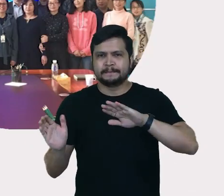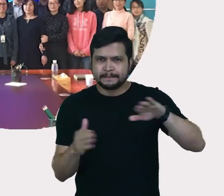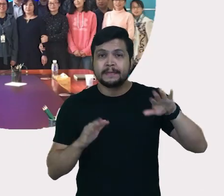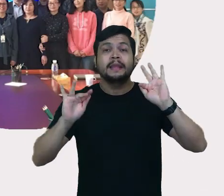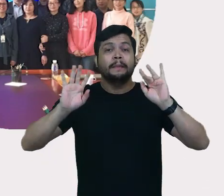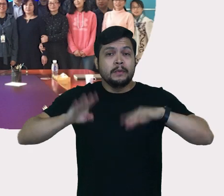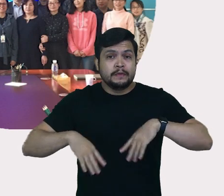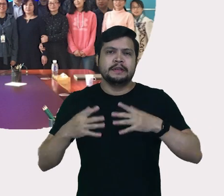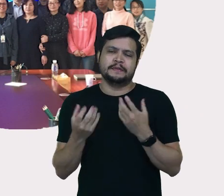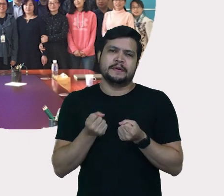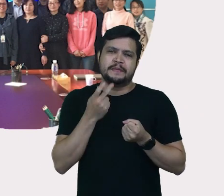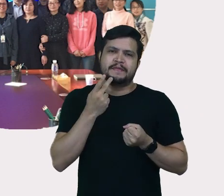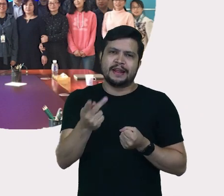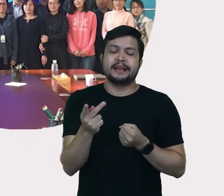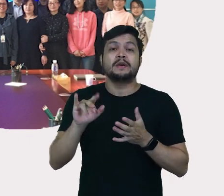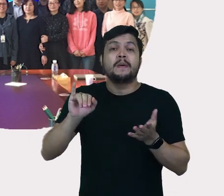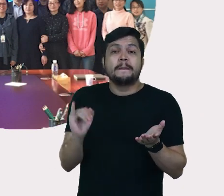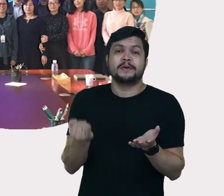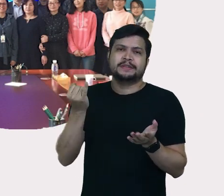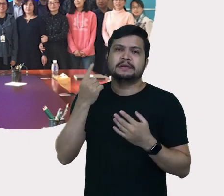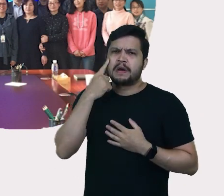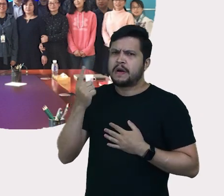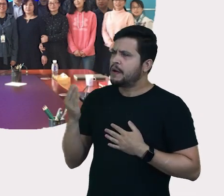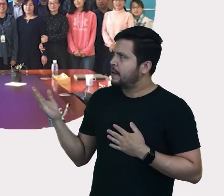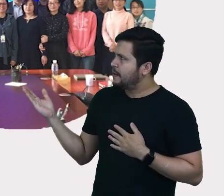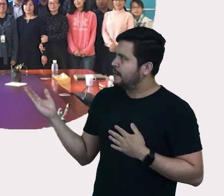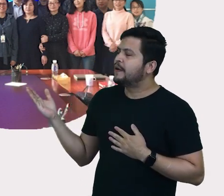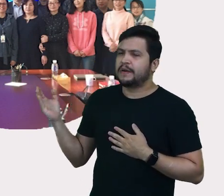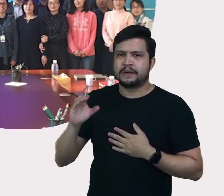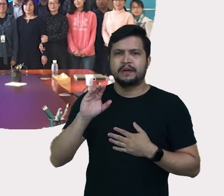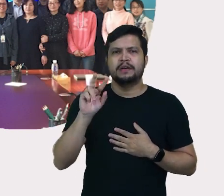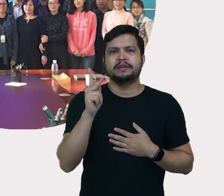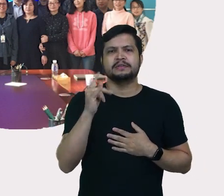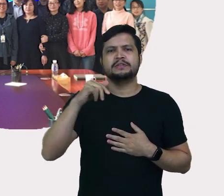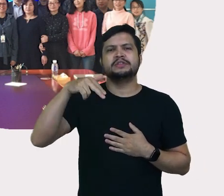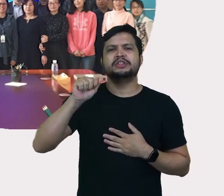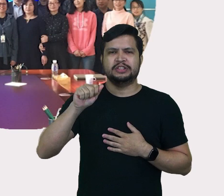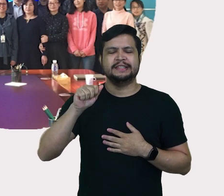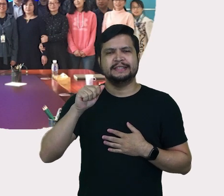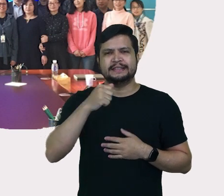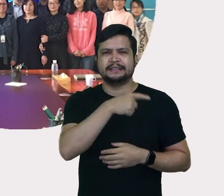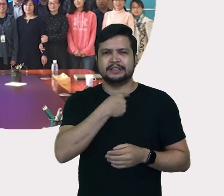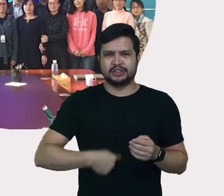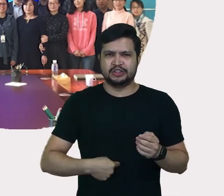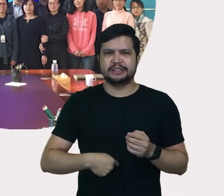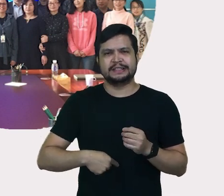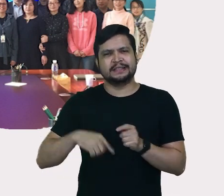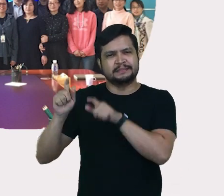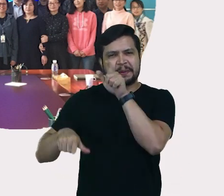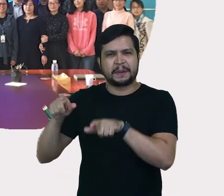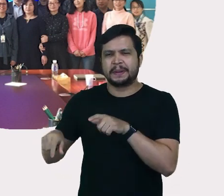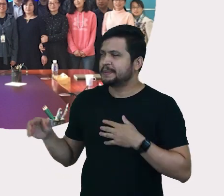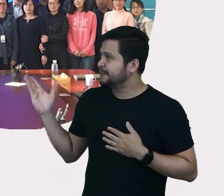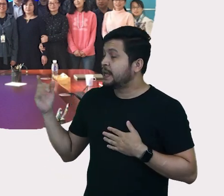por fim, vamos falar de oportunidades. Olha aí os chineses. Vocês sabem que eu fui chamada lá, convidada